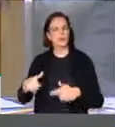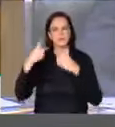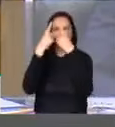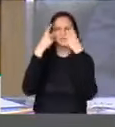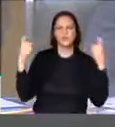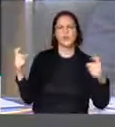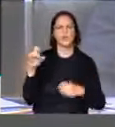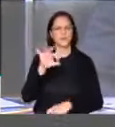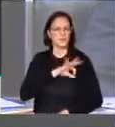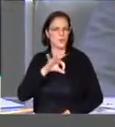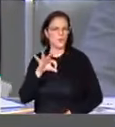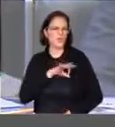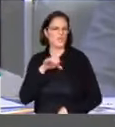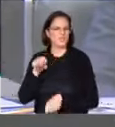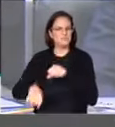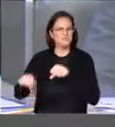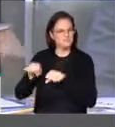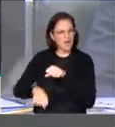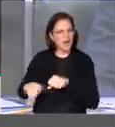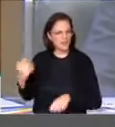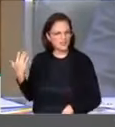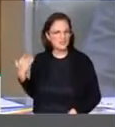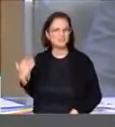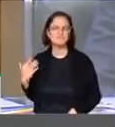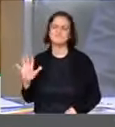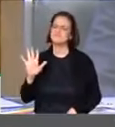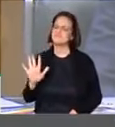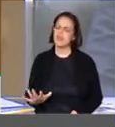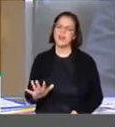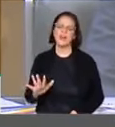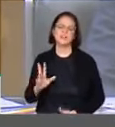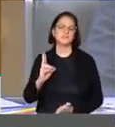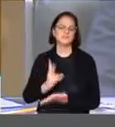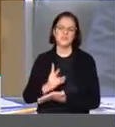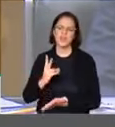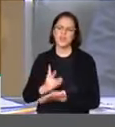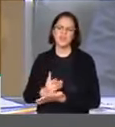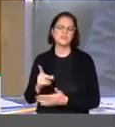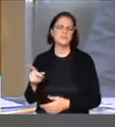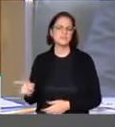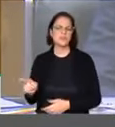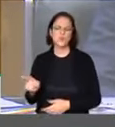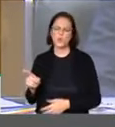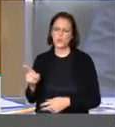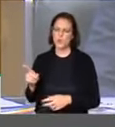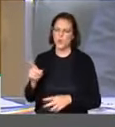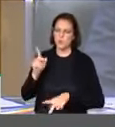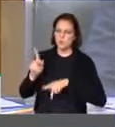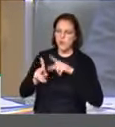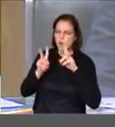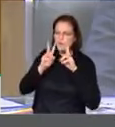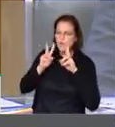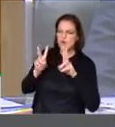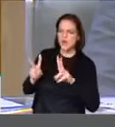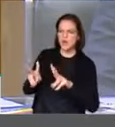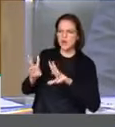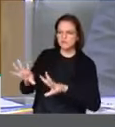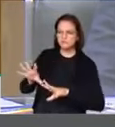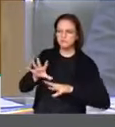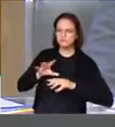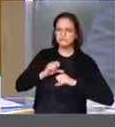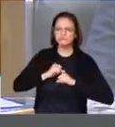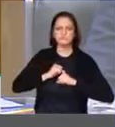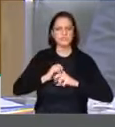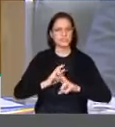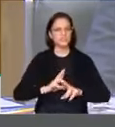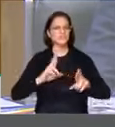violência policial, essa reação, ela se espalhou por todo o mundo. Nós temos vários países do mundo